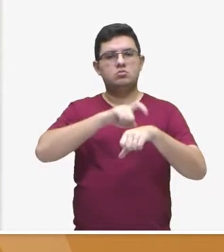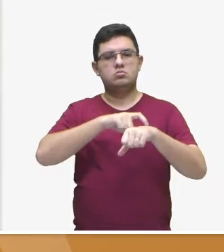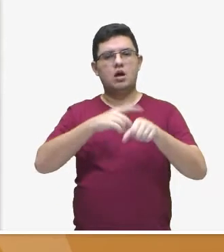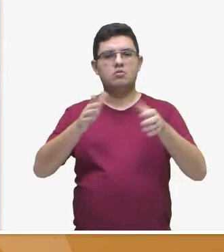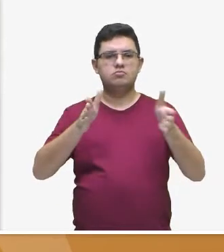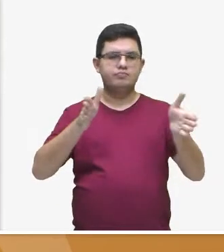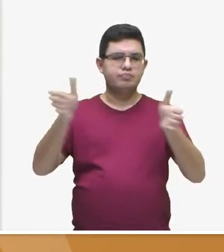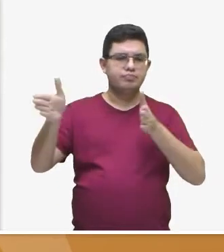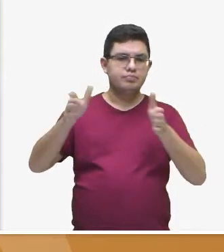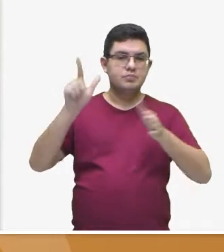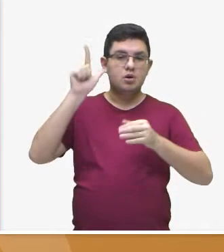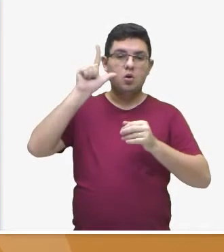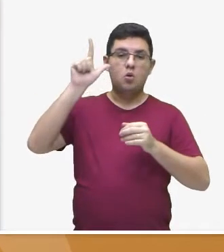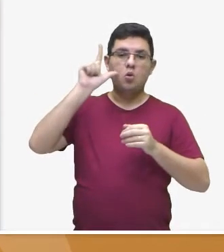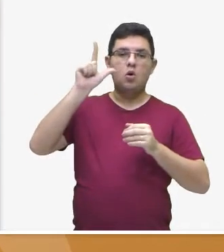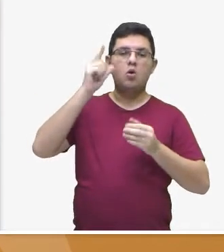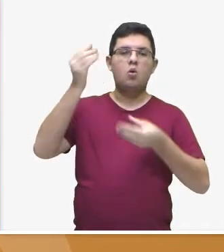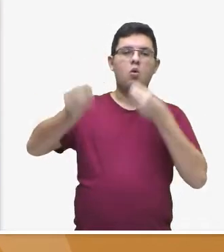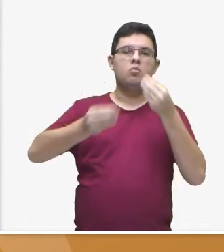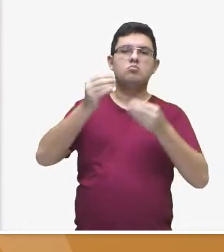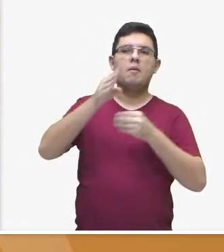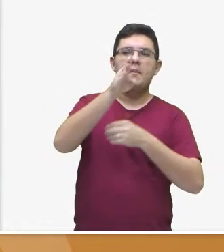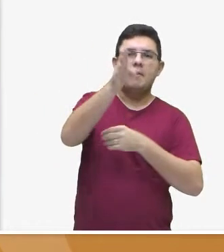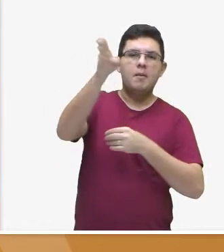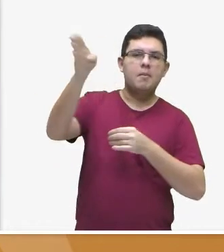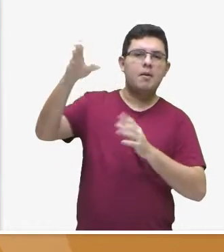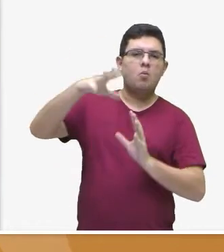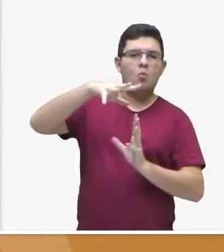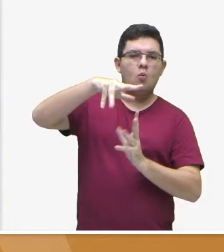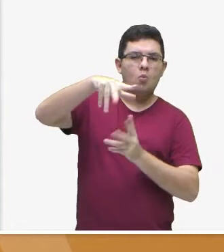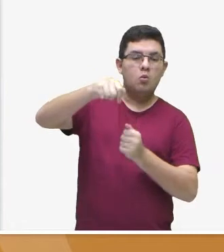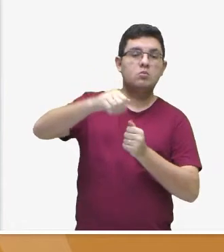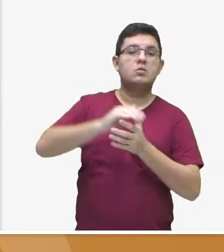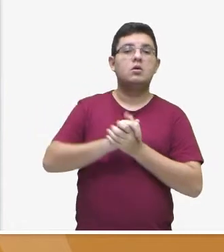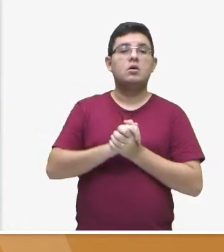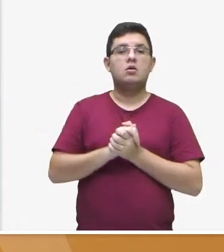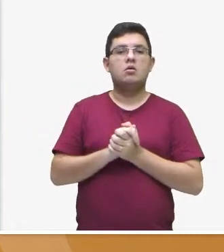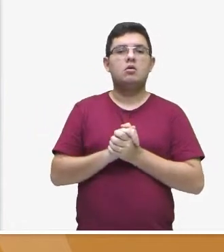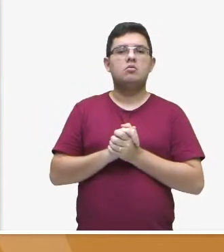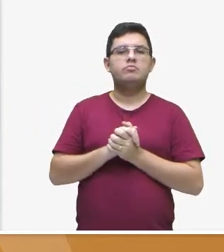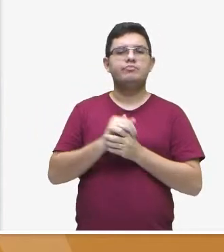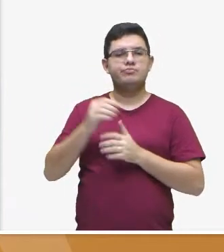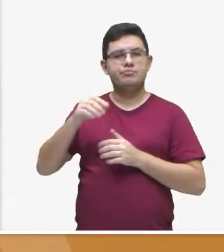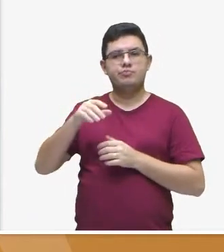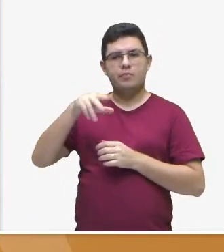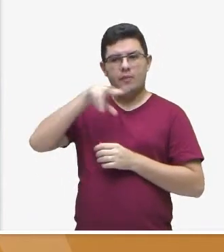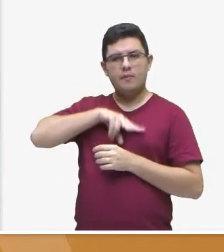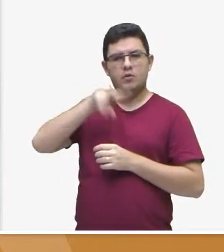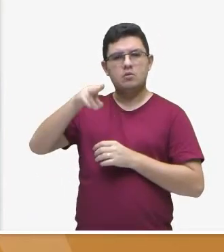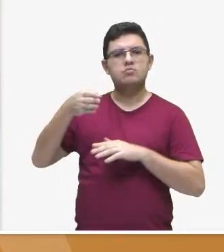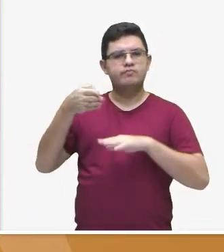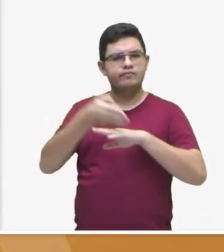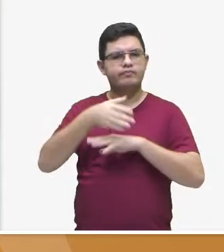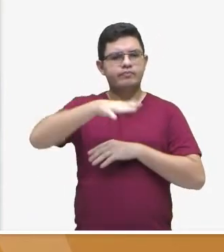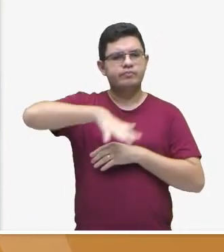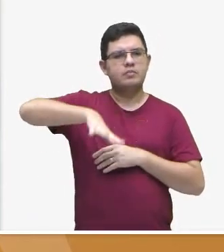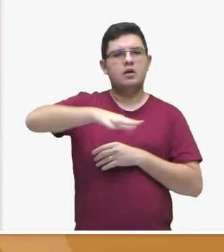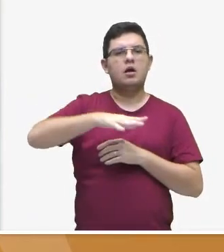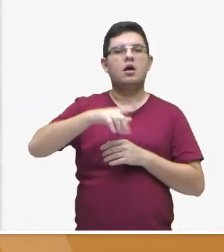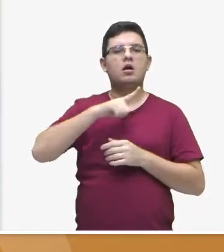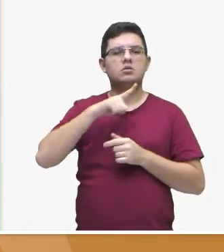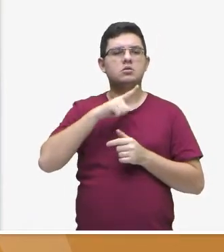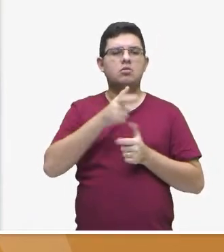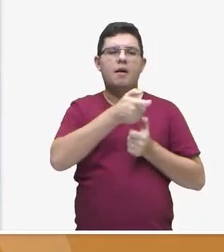do Novo Mundo, muitos índios morreram por causa de armas de fogo. Nós vimos que